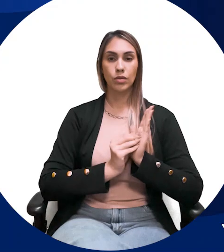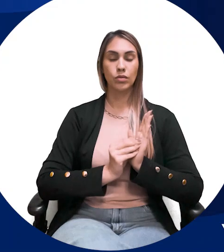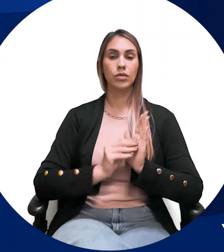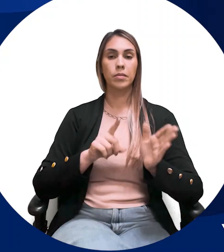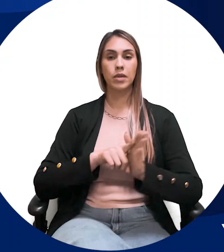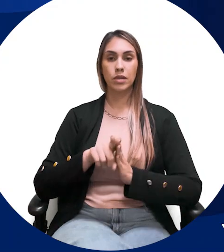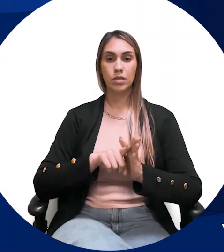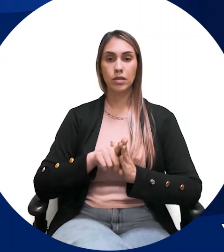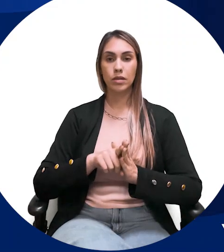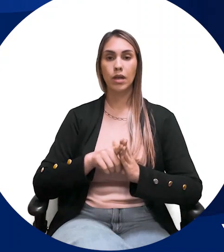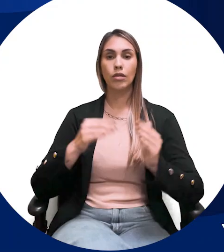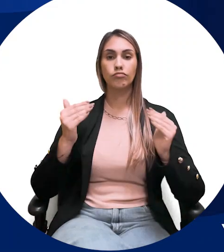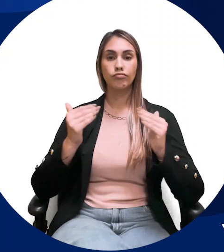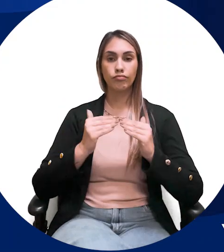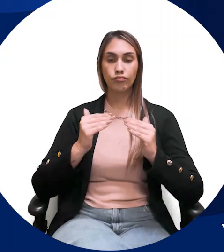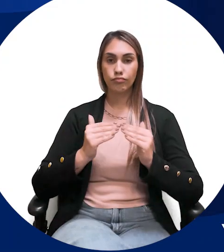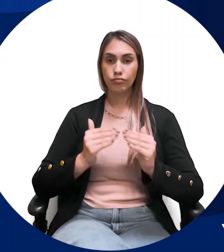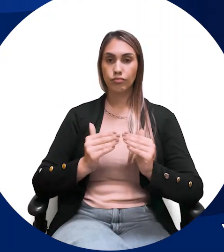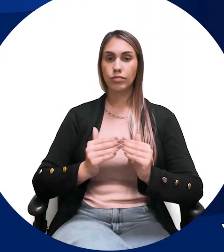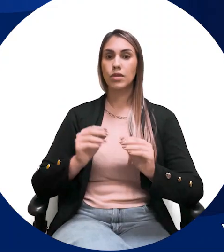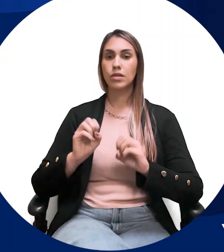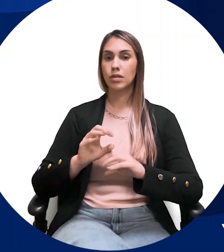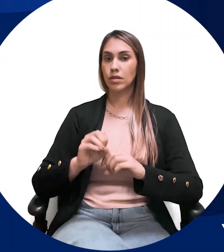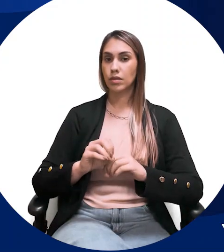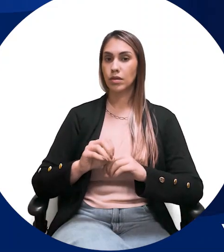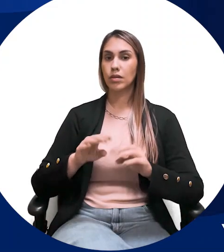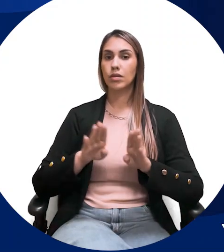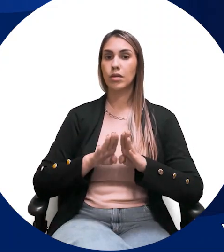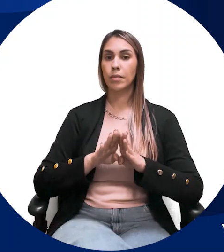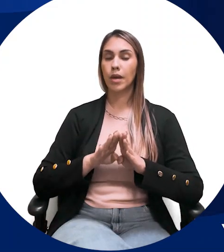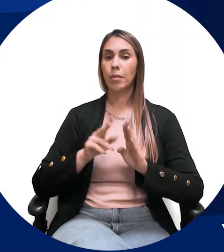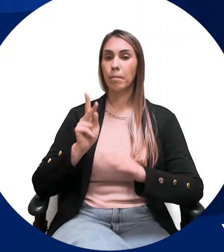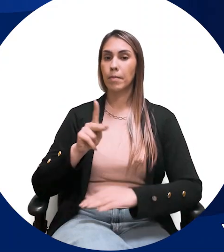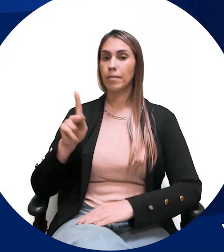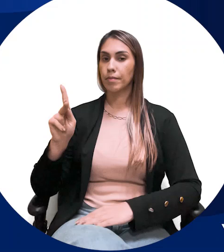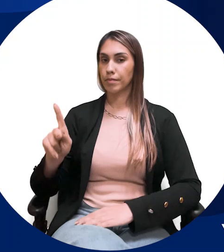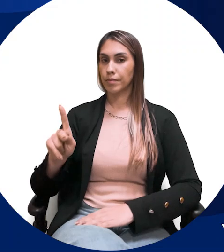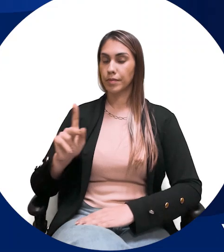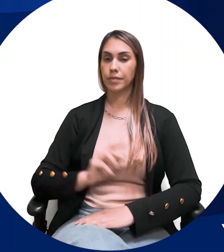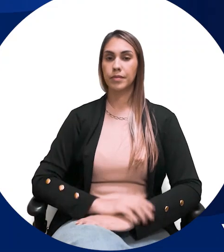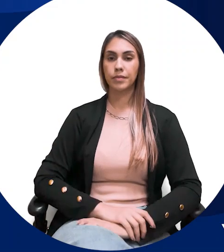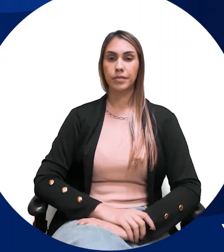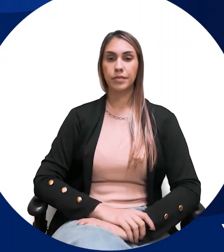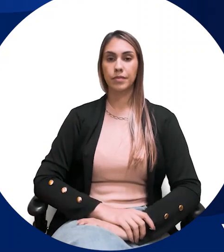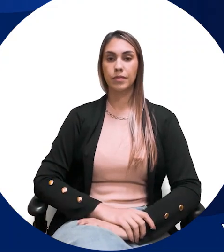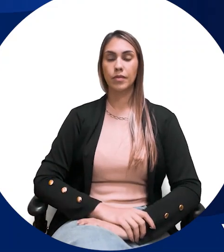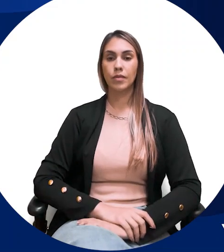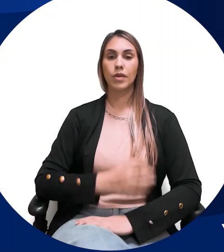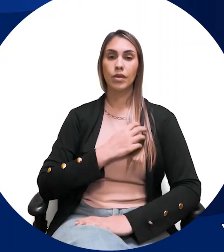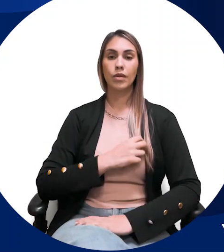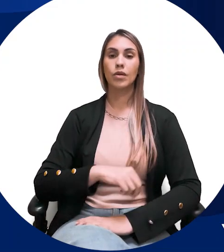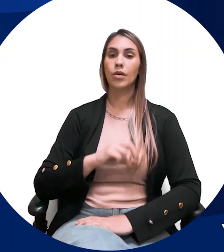da pesquisa estará em conformidade com a política pública educacional do Estado e com o projeto político-pedagógico da